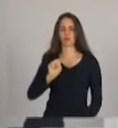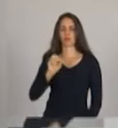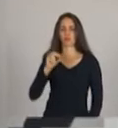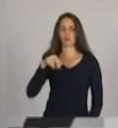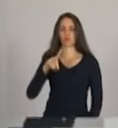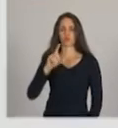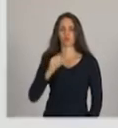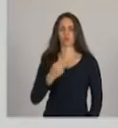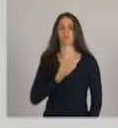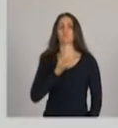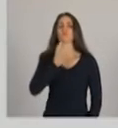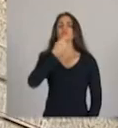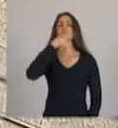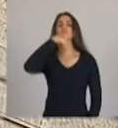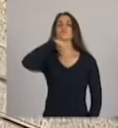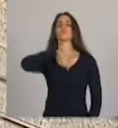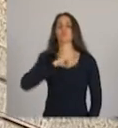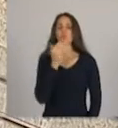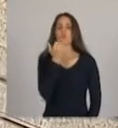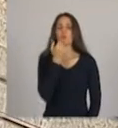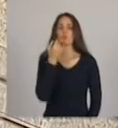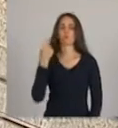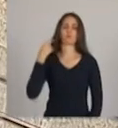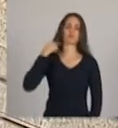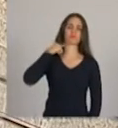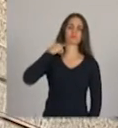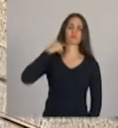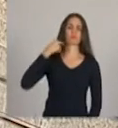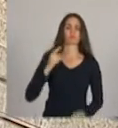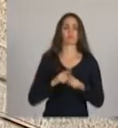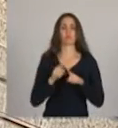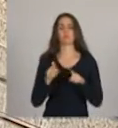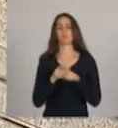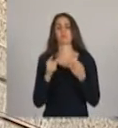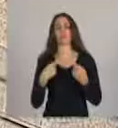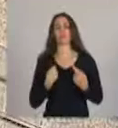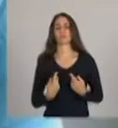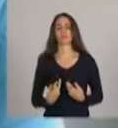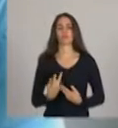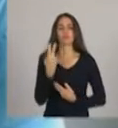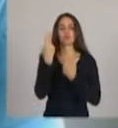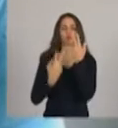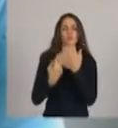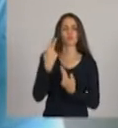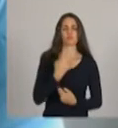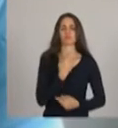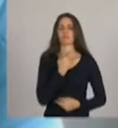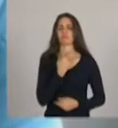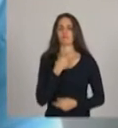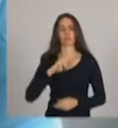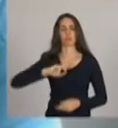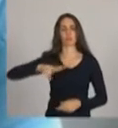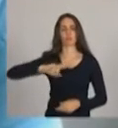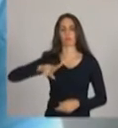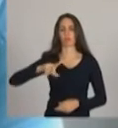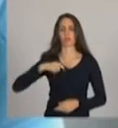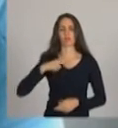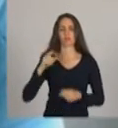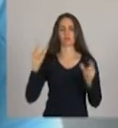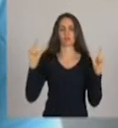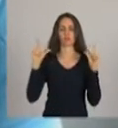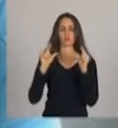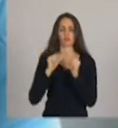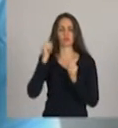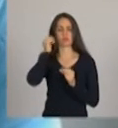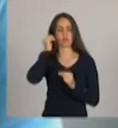para fazer a cirurgia diretamente, tem que entrar no programa de radioterapia para diminuir o tamanho do tumor para a cirurgia e os